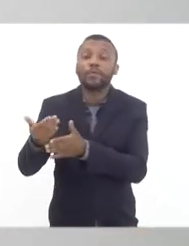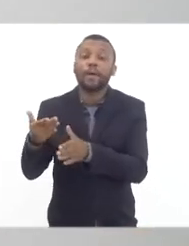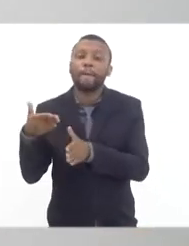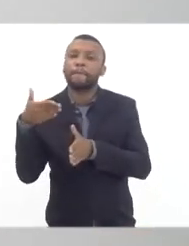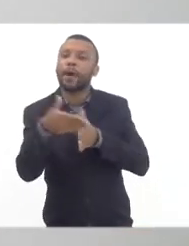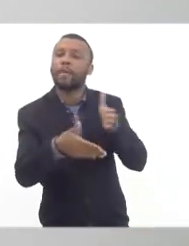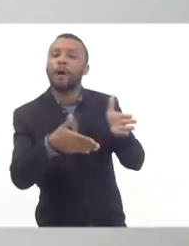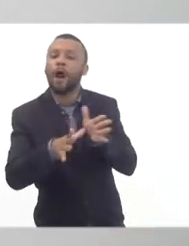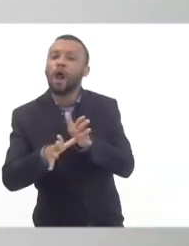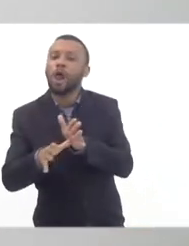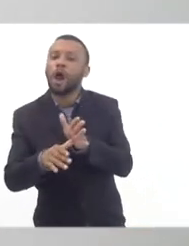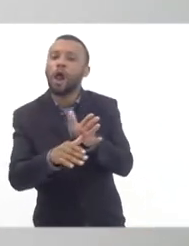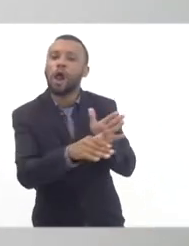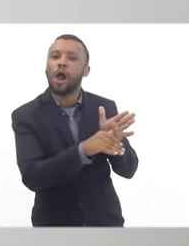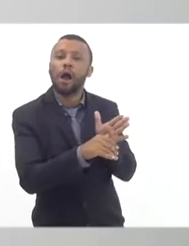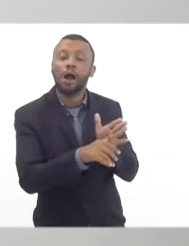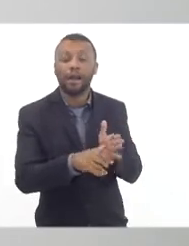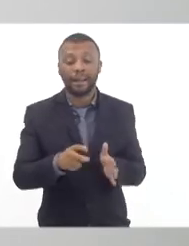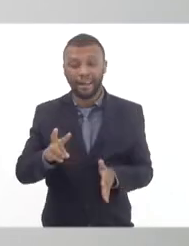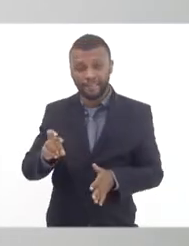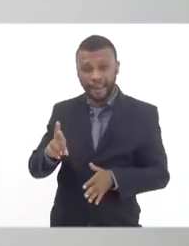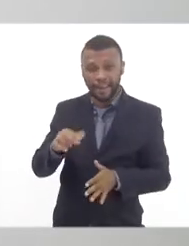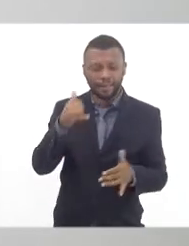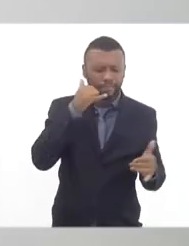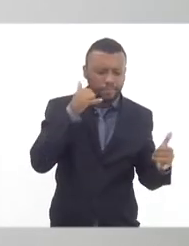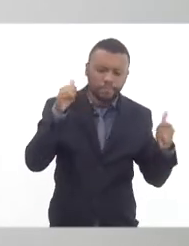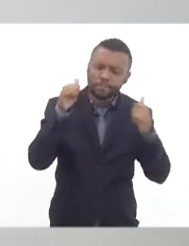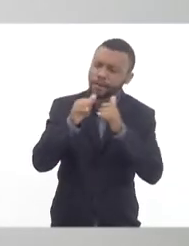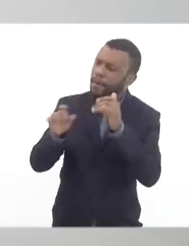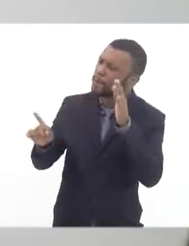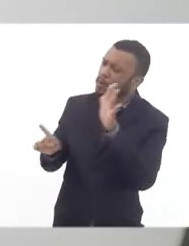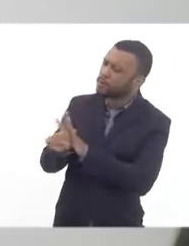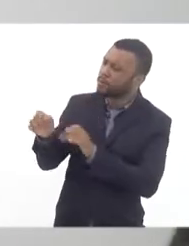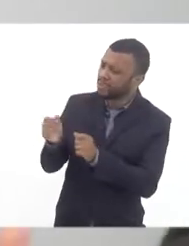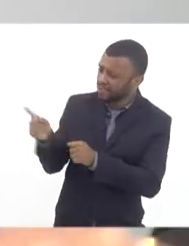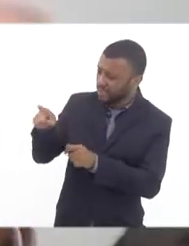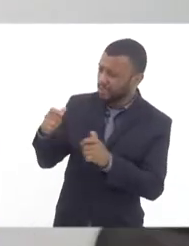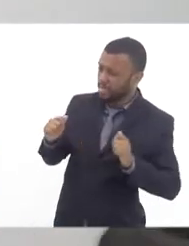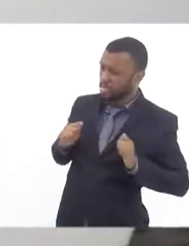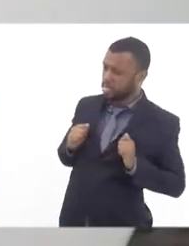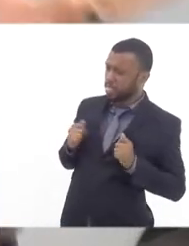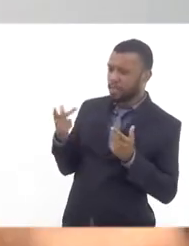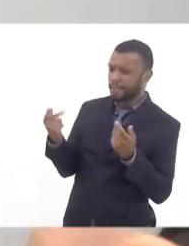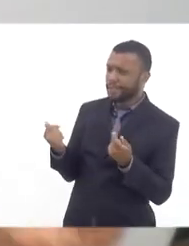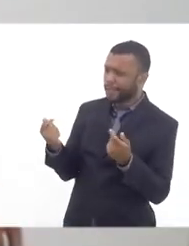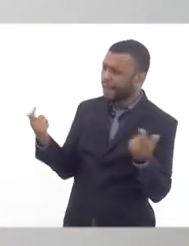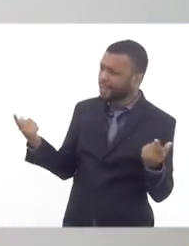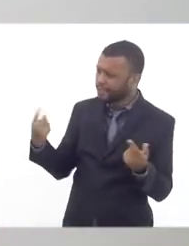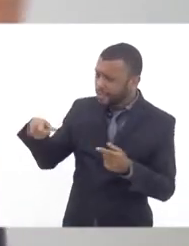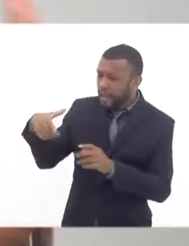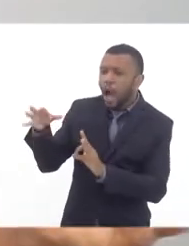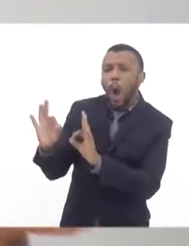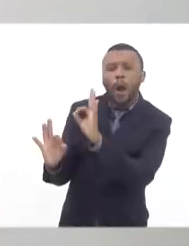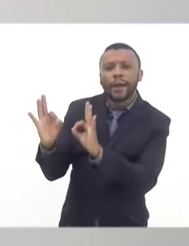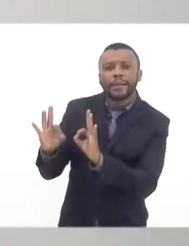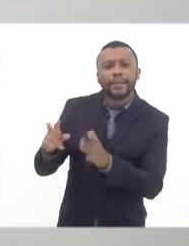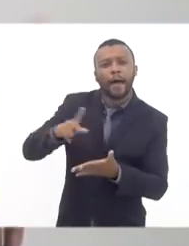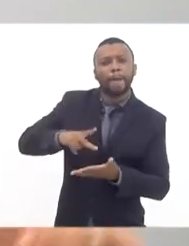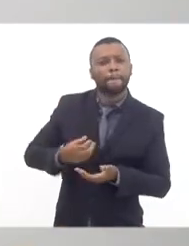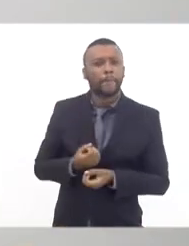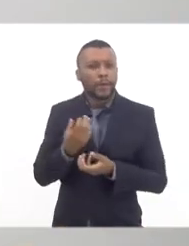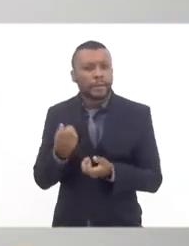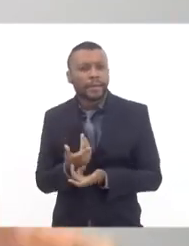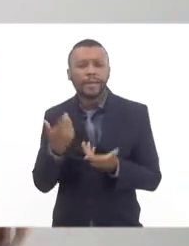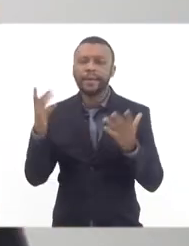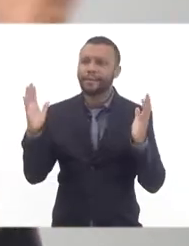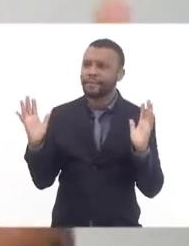saquear. Vera Maia nos liga, vem cá, vocês não vão fazer nada? Vocês estão aí, organiza sarau, organiza festa, organiza